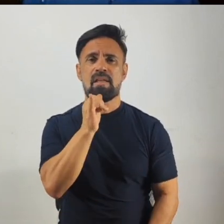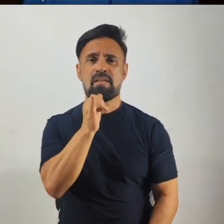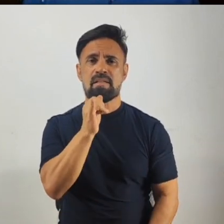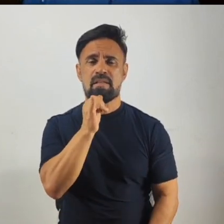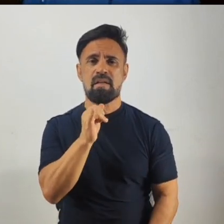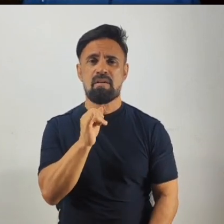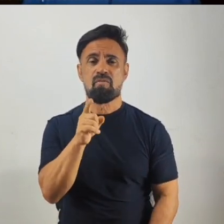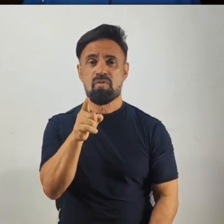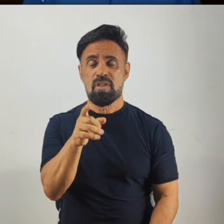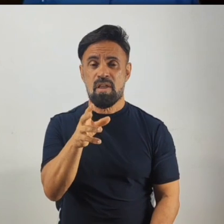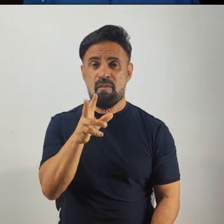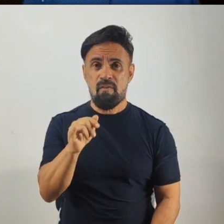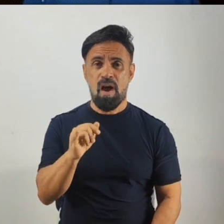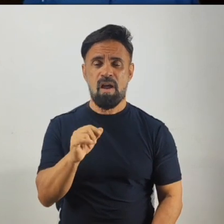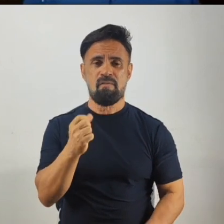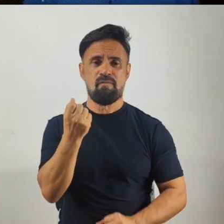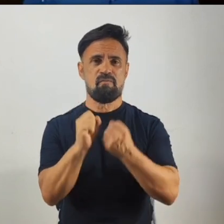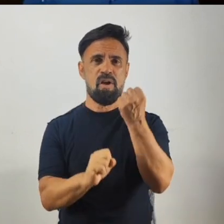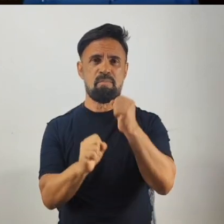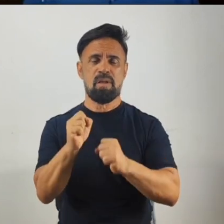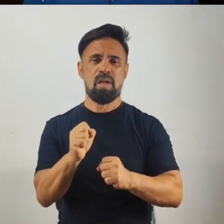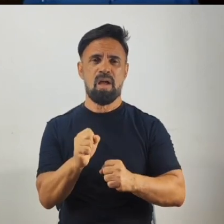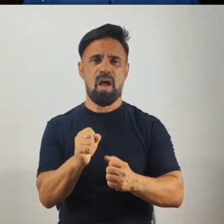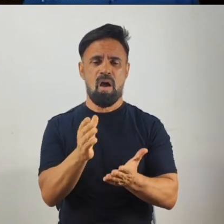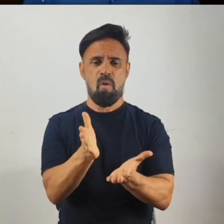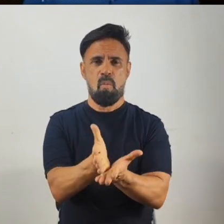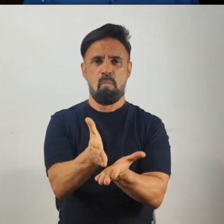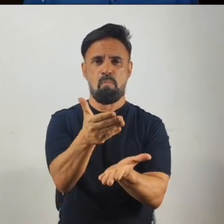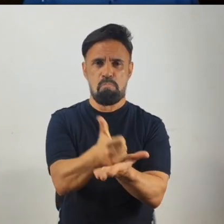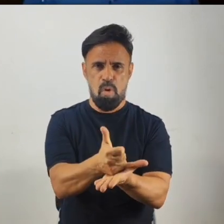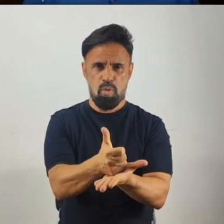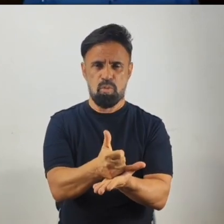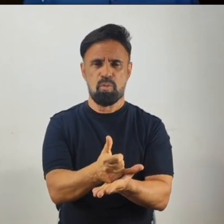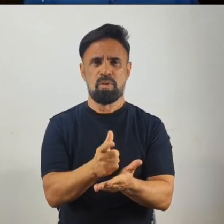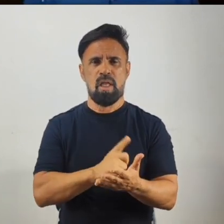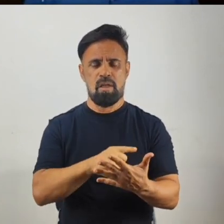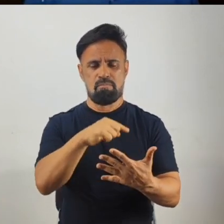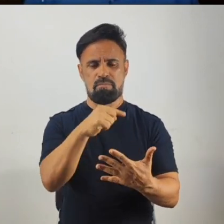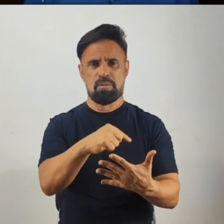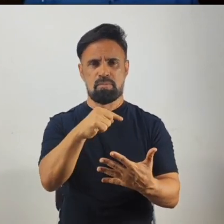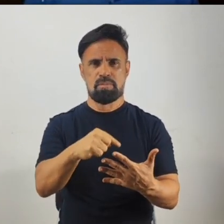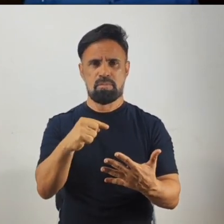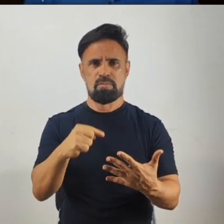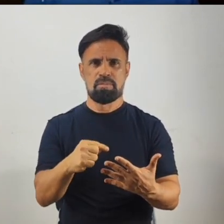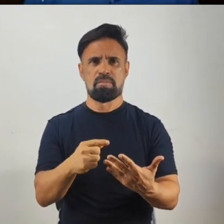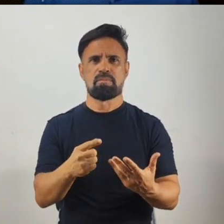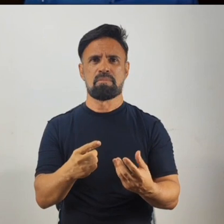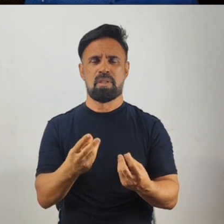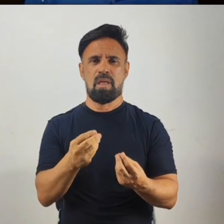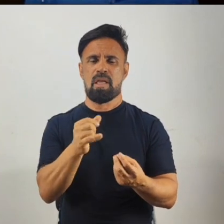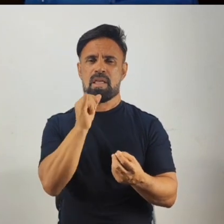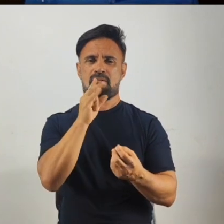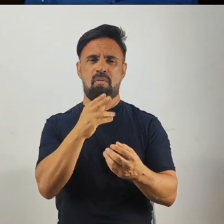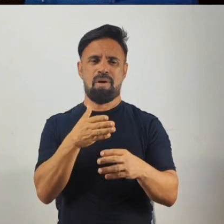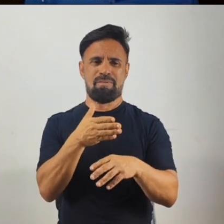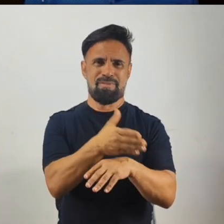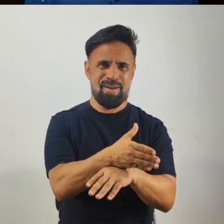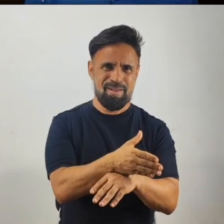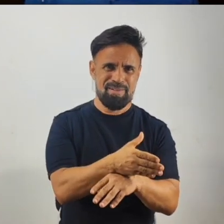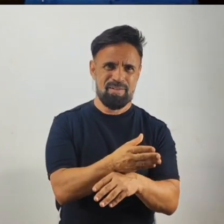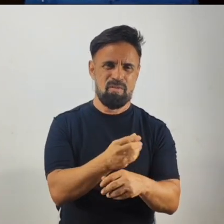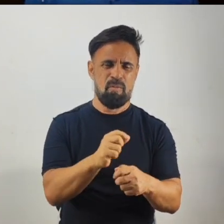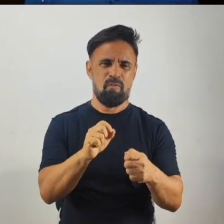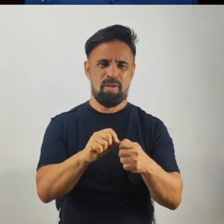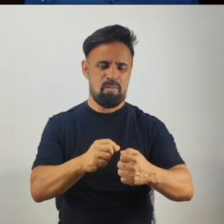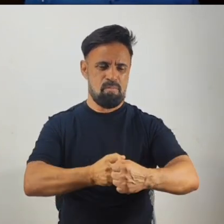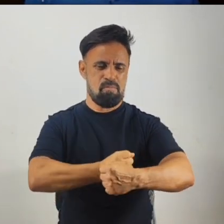por exemplo, você vai fabricar um bolo. Então, você tem os ingredientes, que são as entradas,